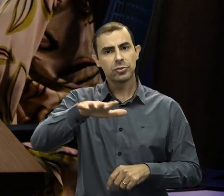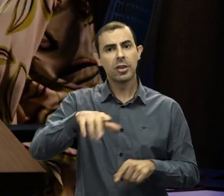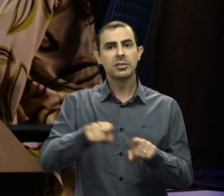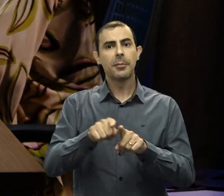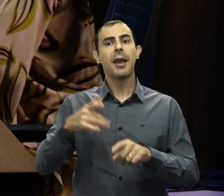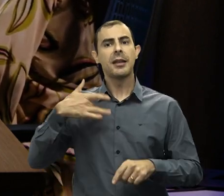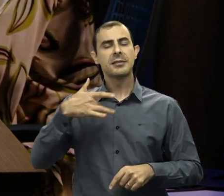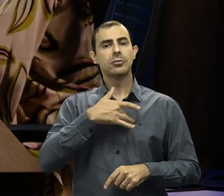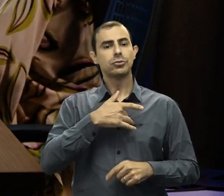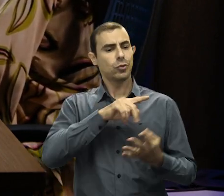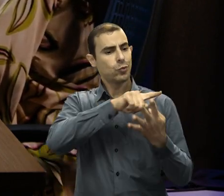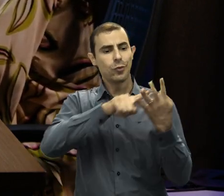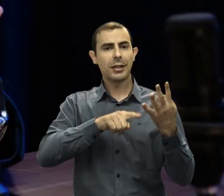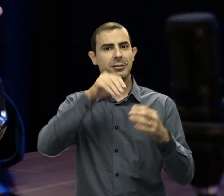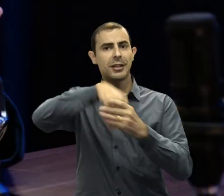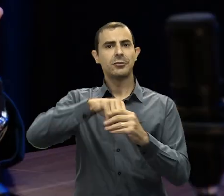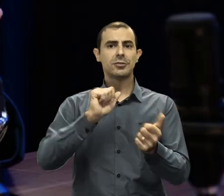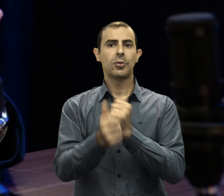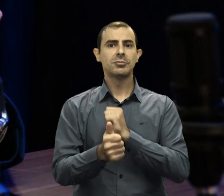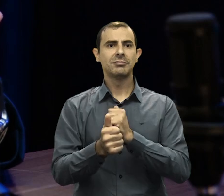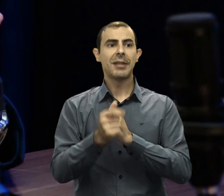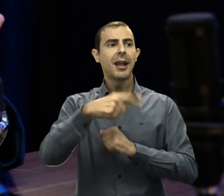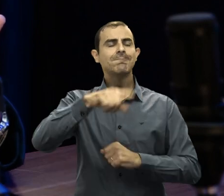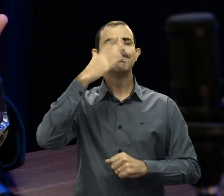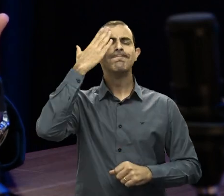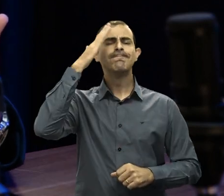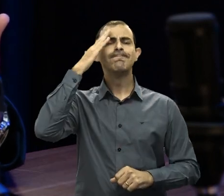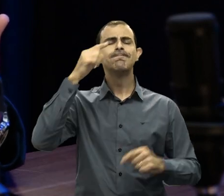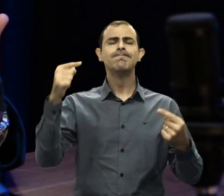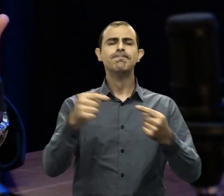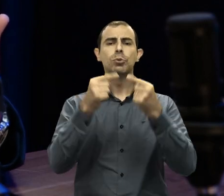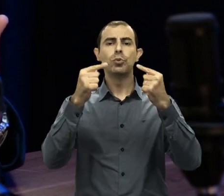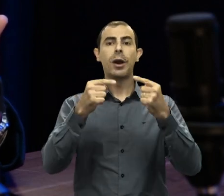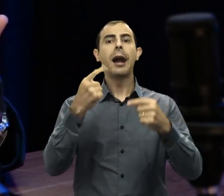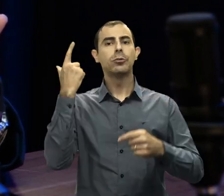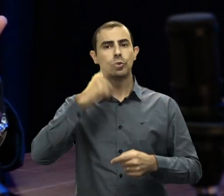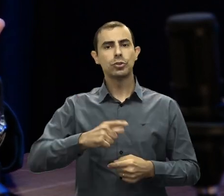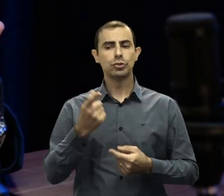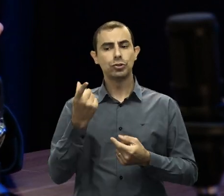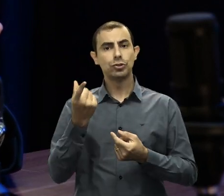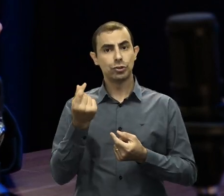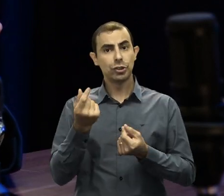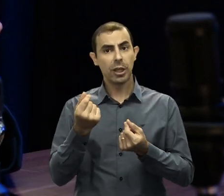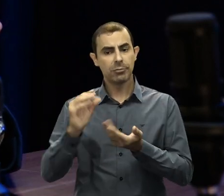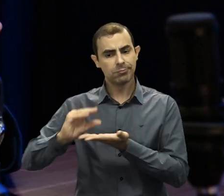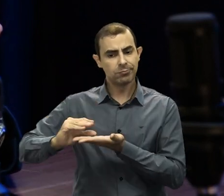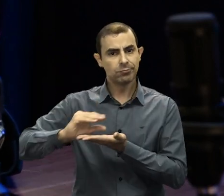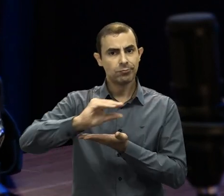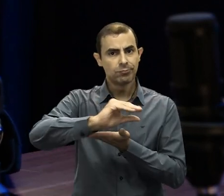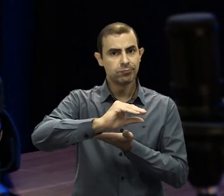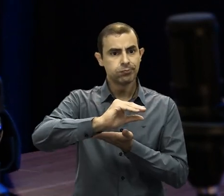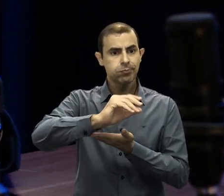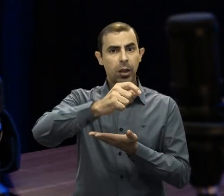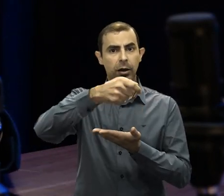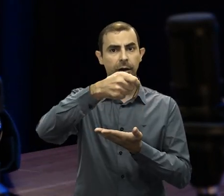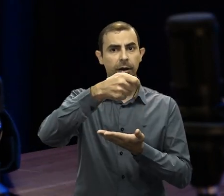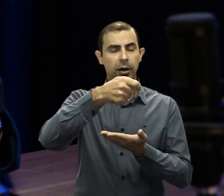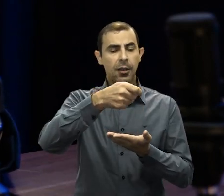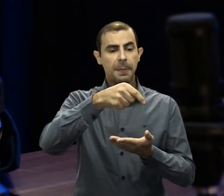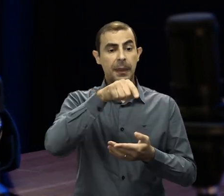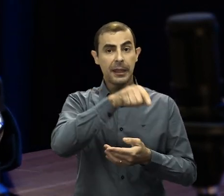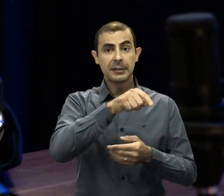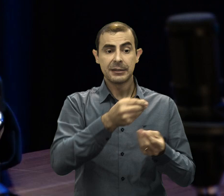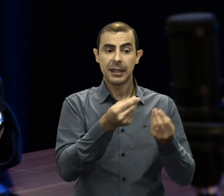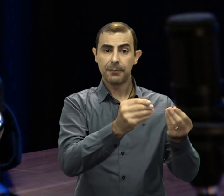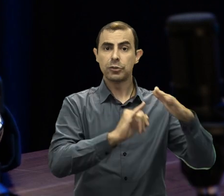E aí eles entenderam isso. Naquele período, nós conseguimos, então, enviar emenda parlamentar, mas vinculado com a assistência